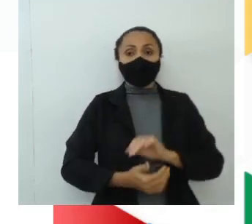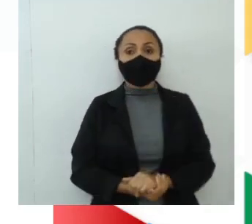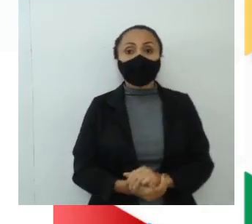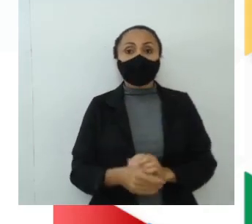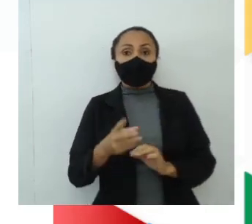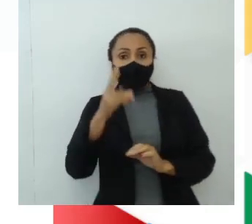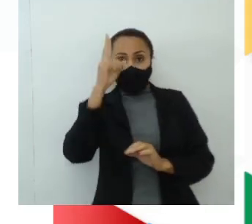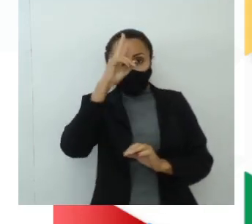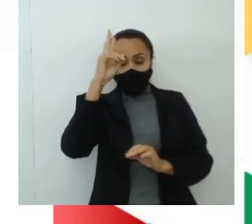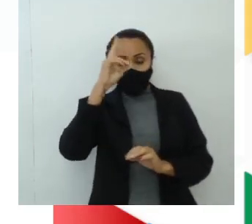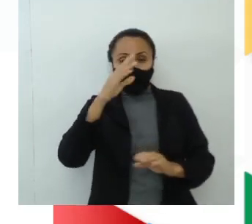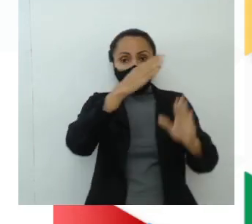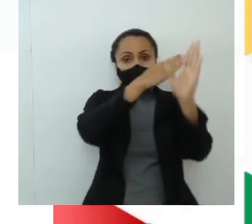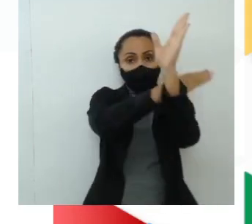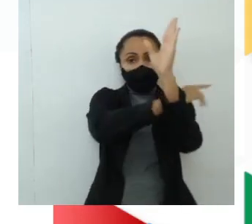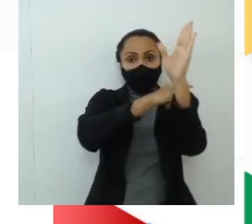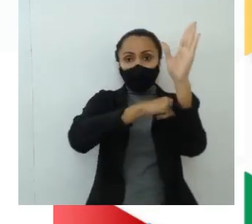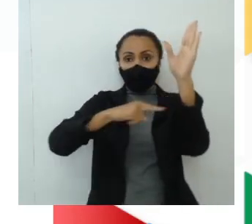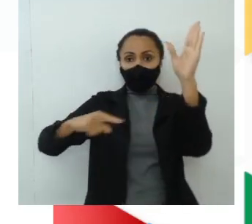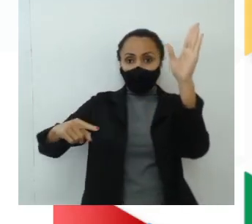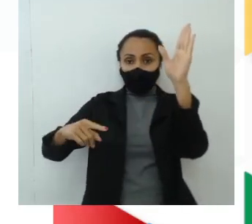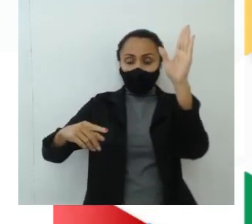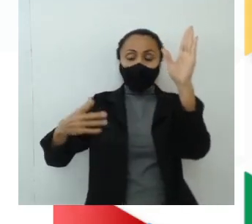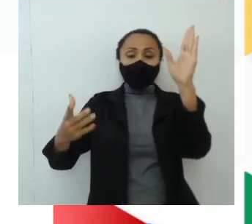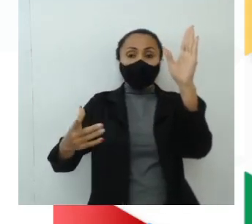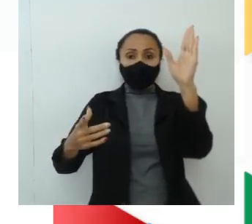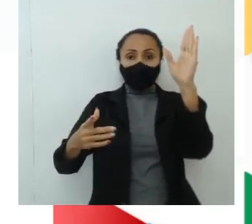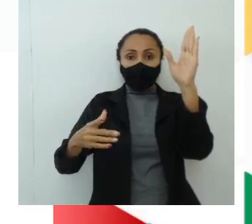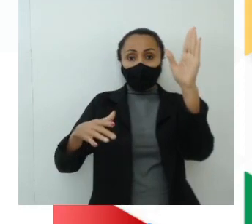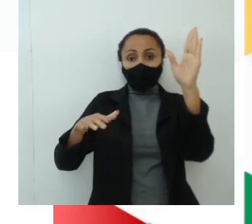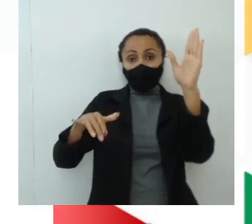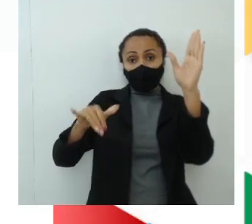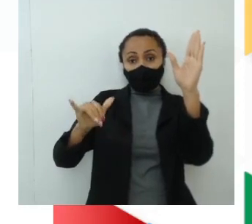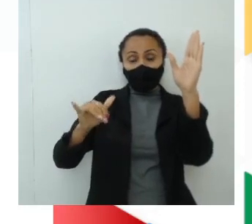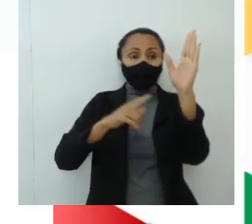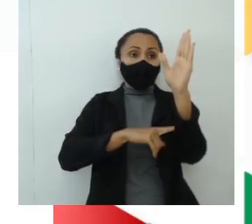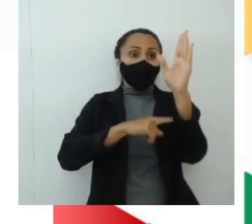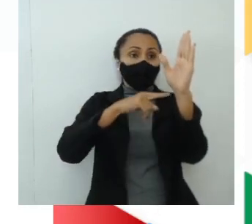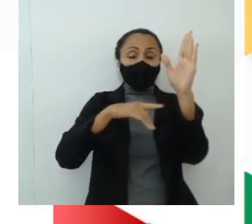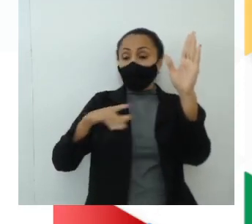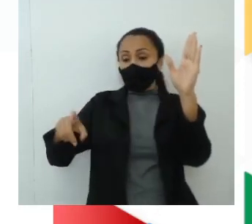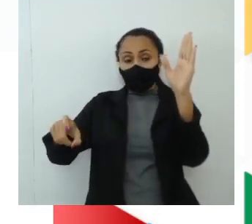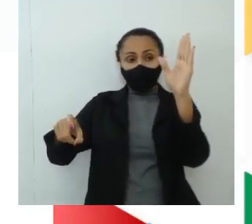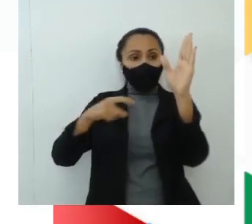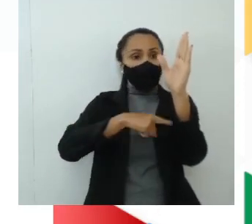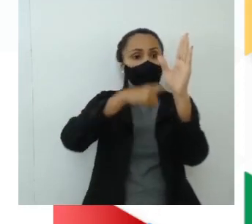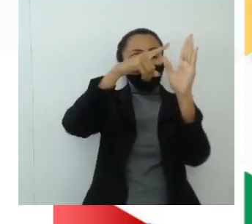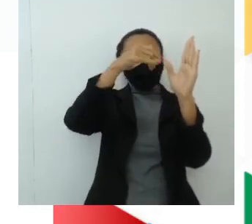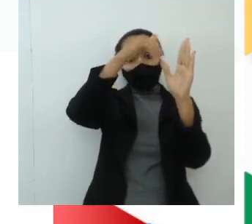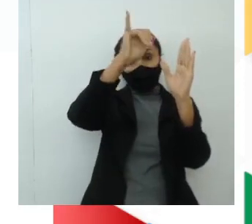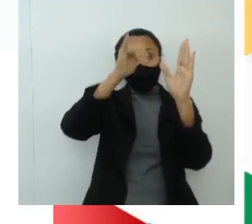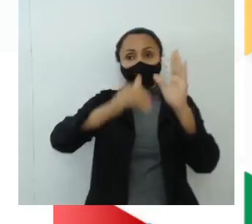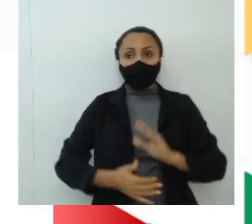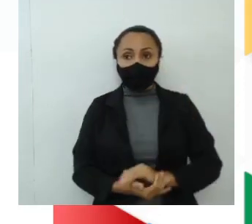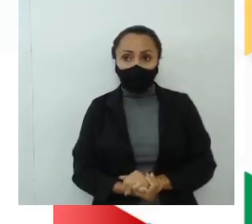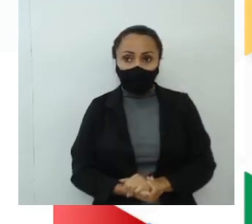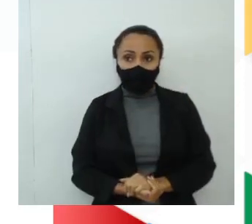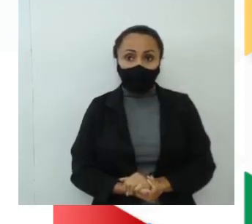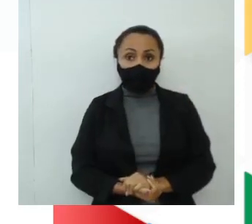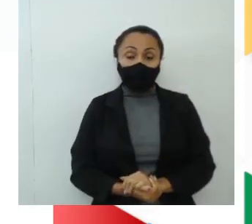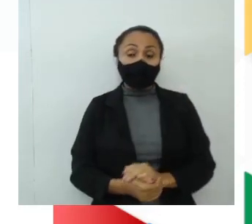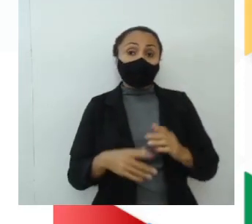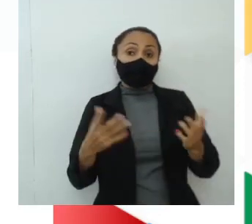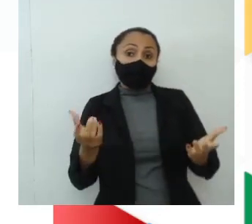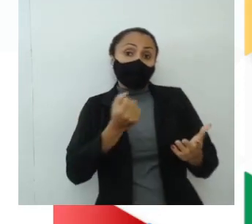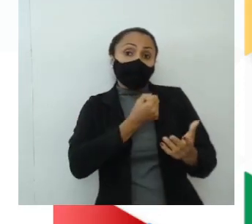que abscissa e ordenada são Y, tá? Então, as abscissas são números de ideias,